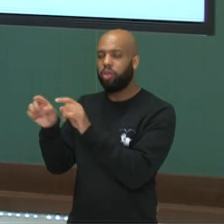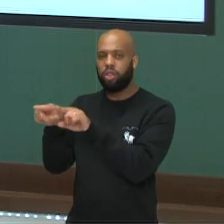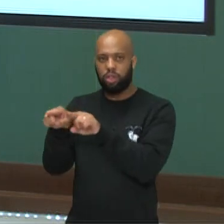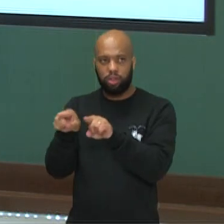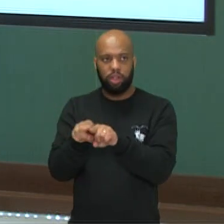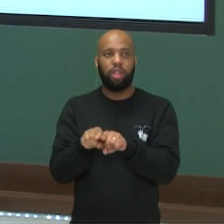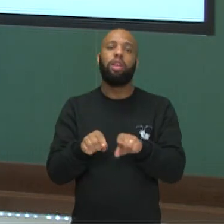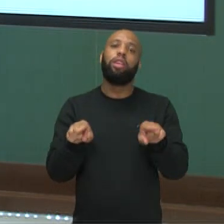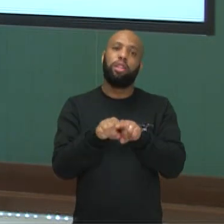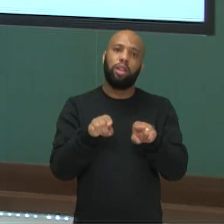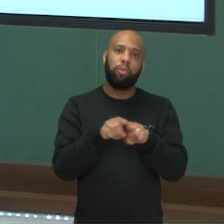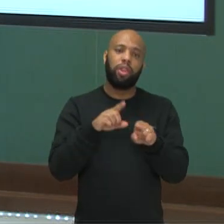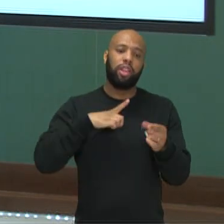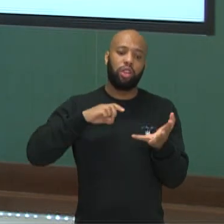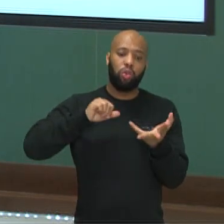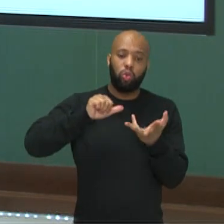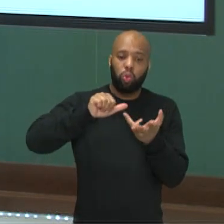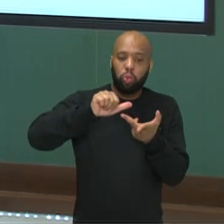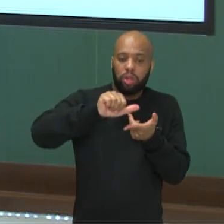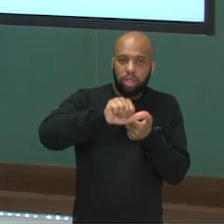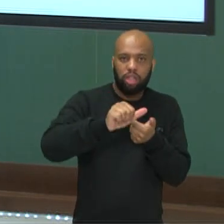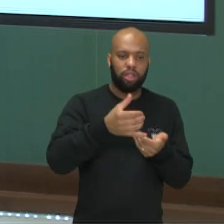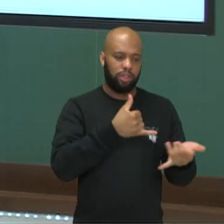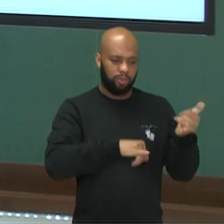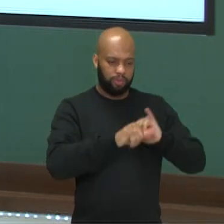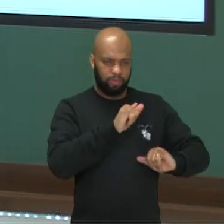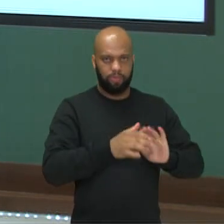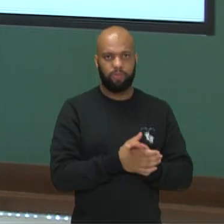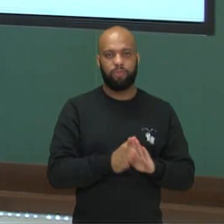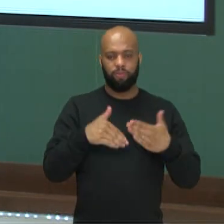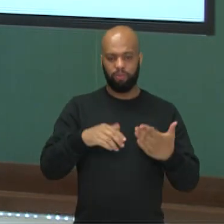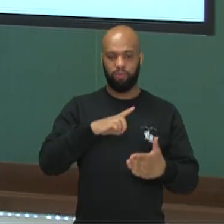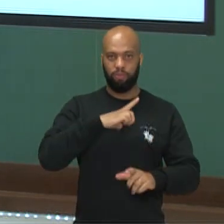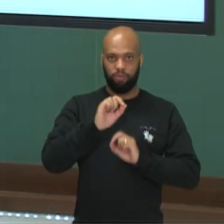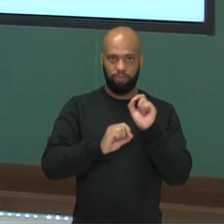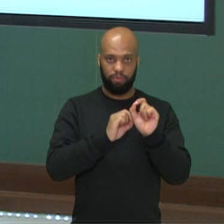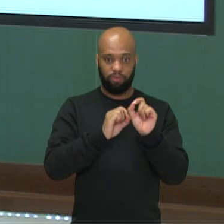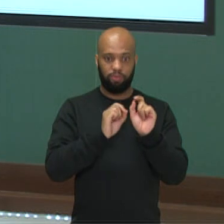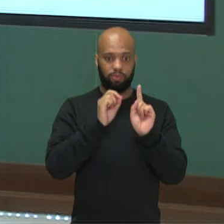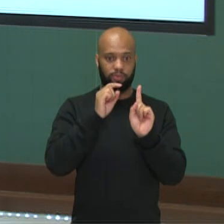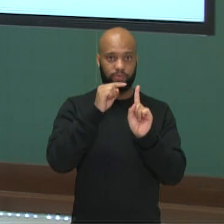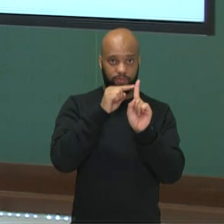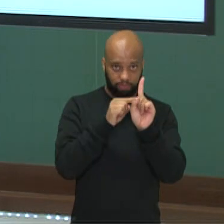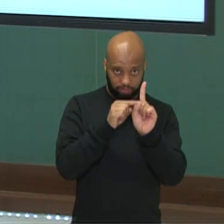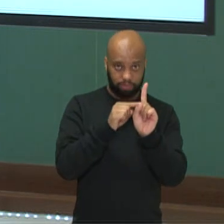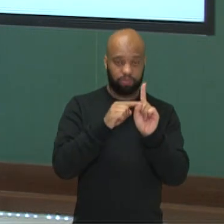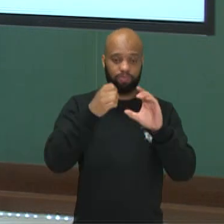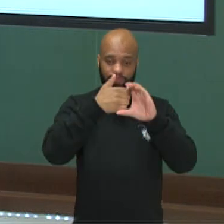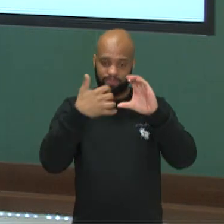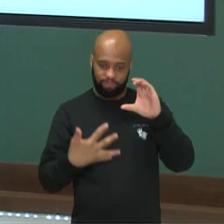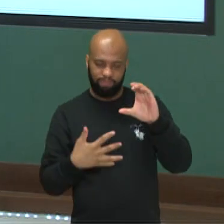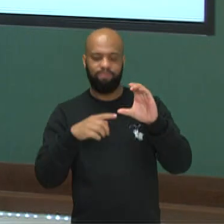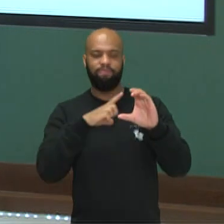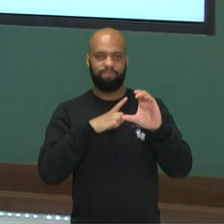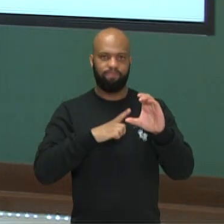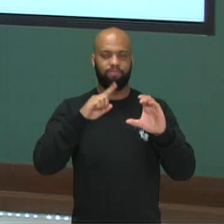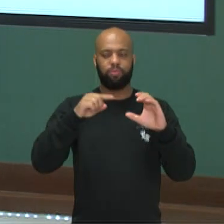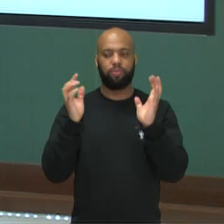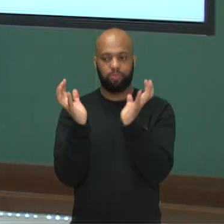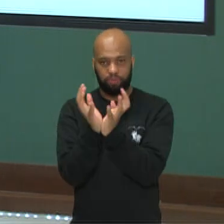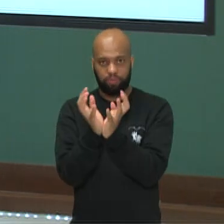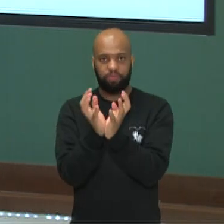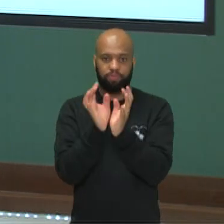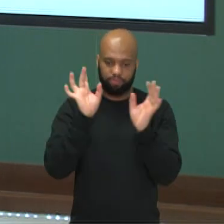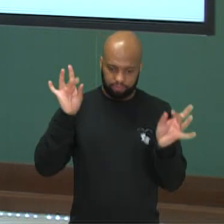as substâncias químicas. Nós classificamos de acordo com as suas características, de acordo com as suas